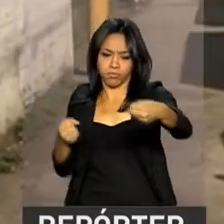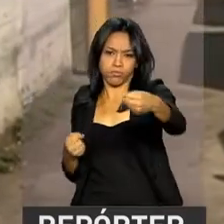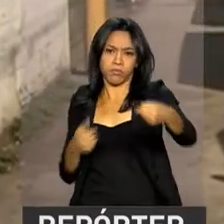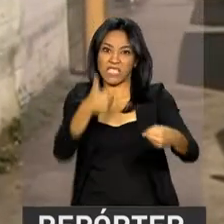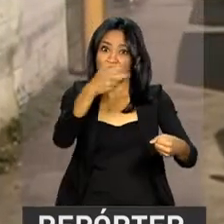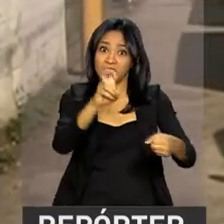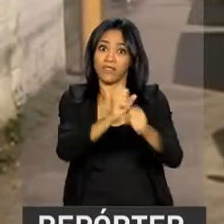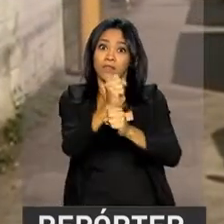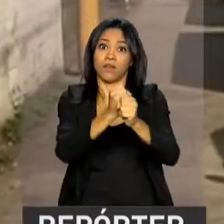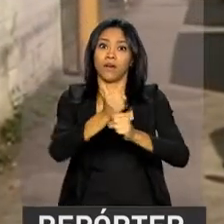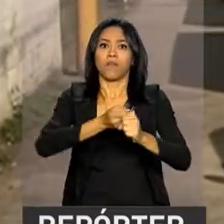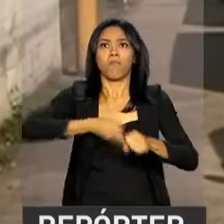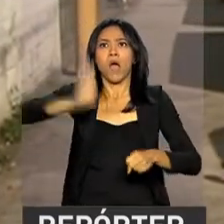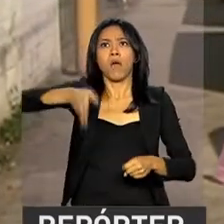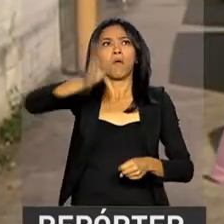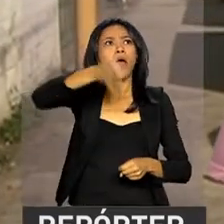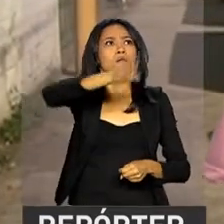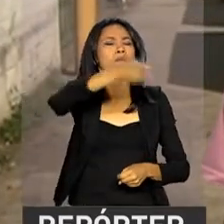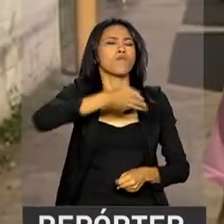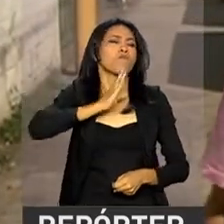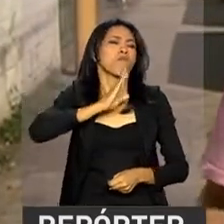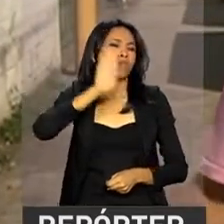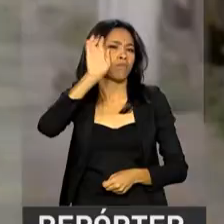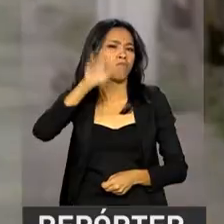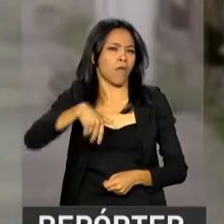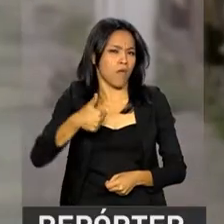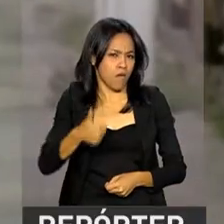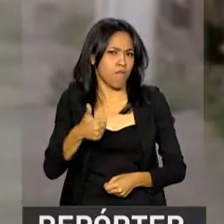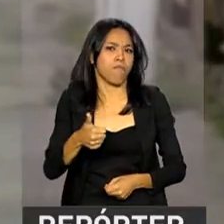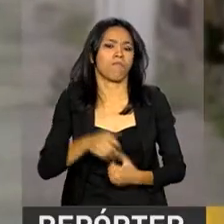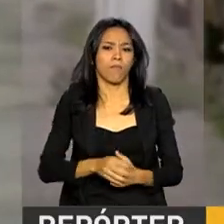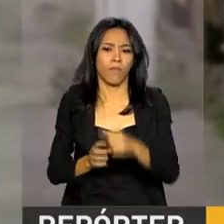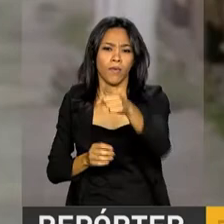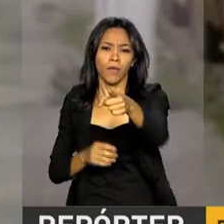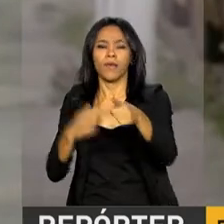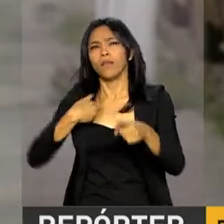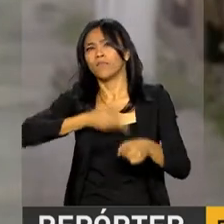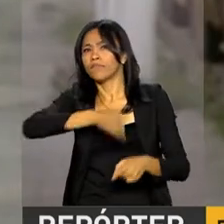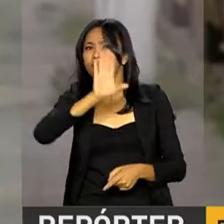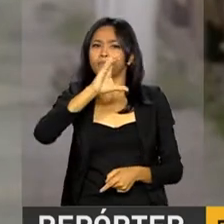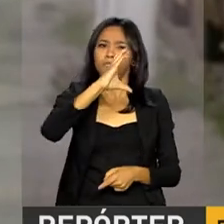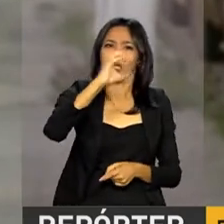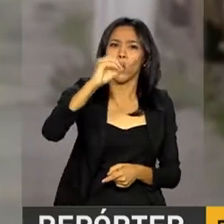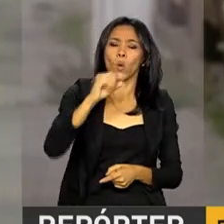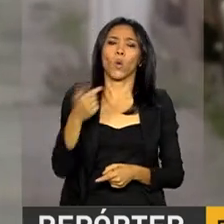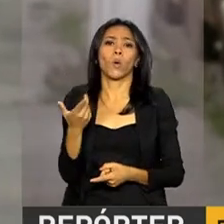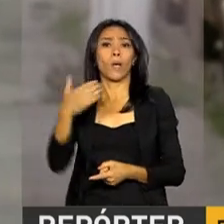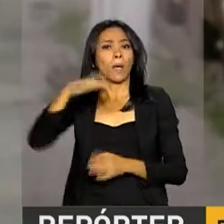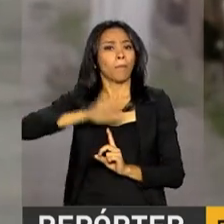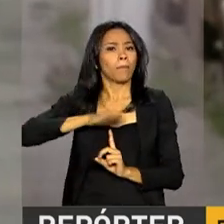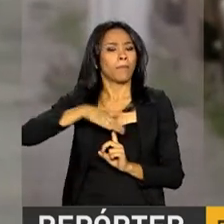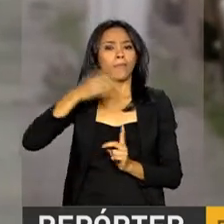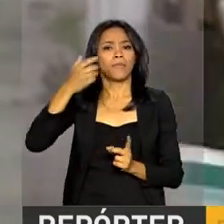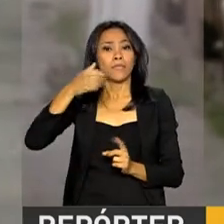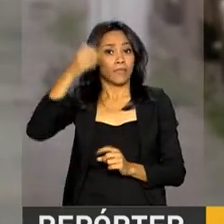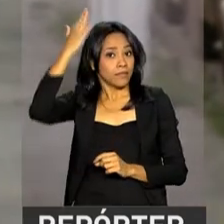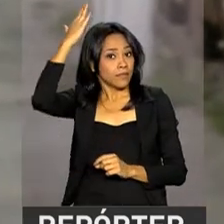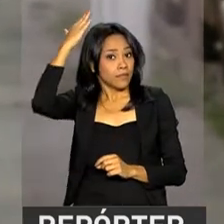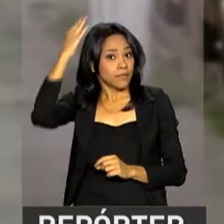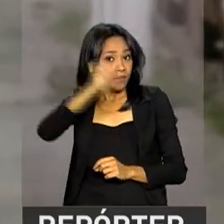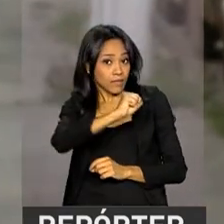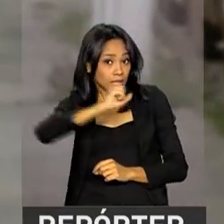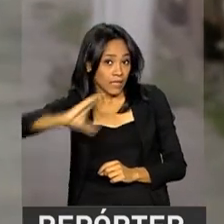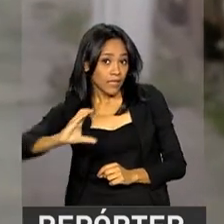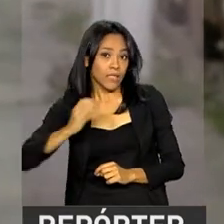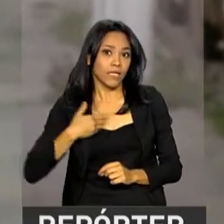todo o brasil e conhece bem as condições das rodovias do país brasil todo o centro oeste que são paulo paraná santa catarina como é que você